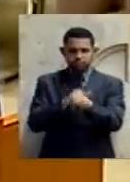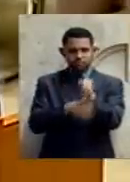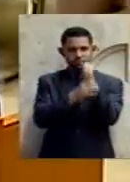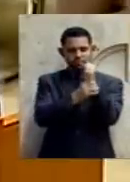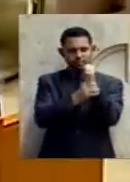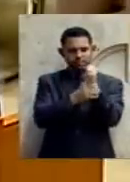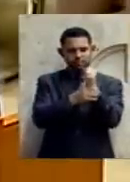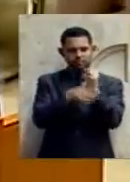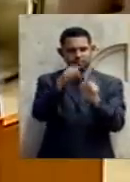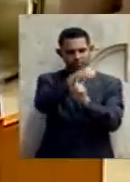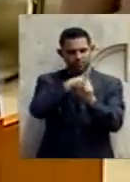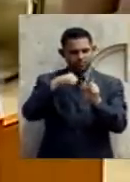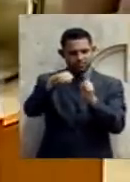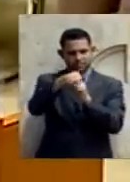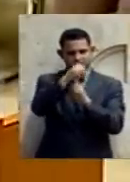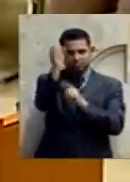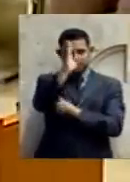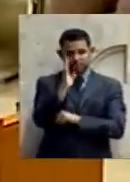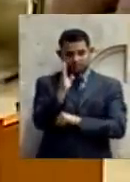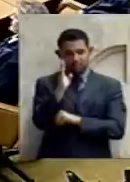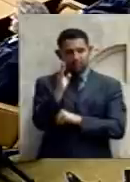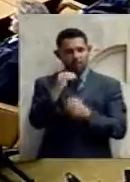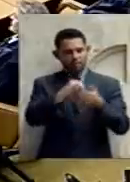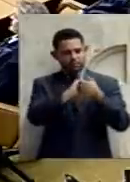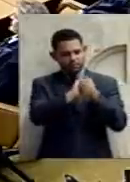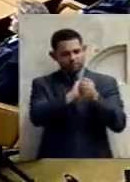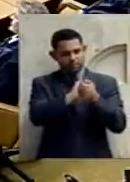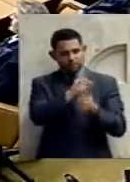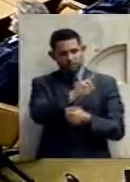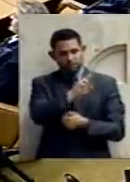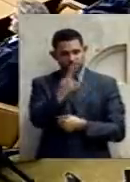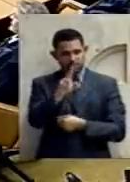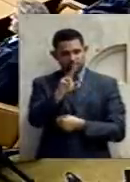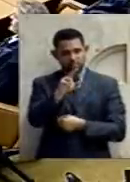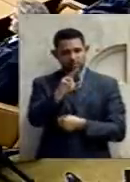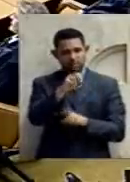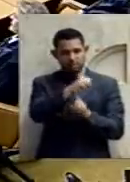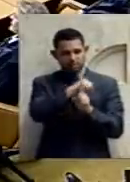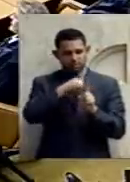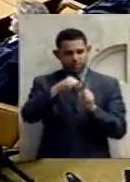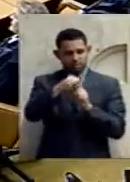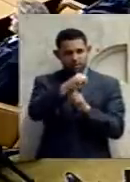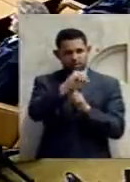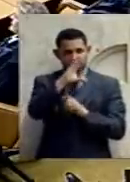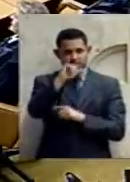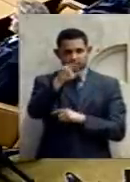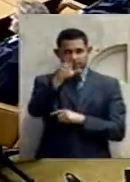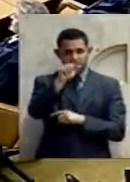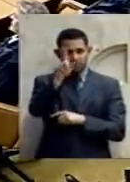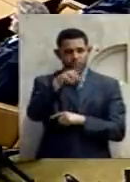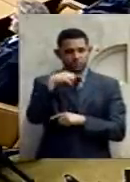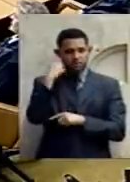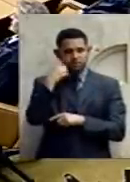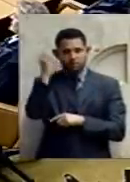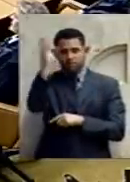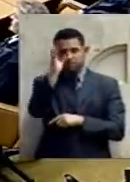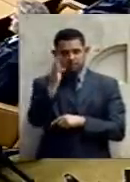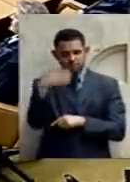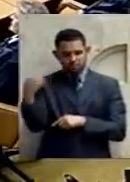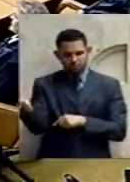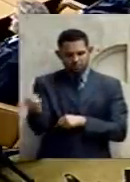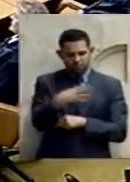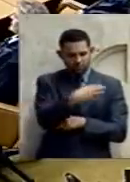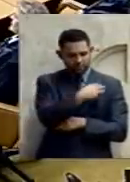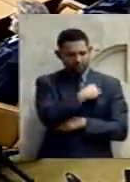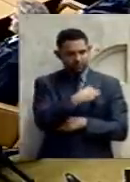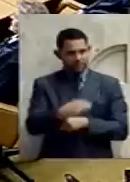dos cidadãos. Ao saudar, em nome da sociedade civil organizada, dos advogados brasileiros, os nobres